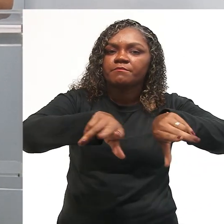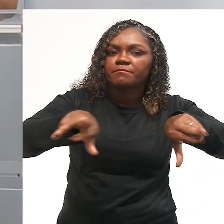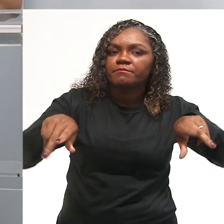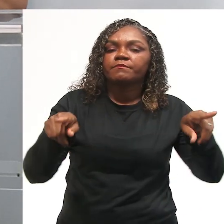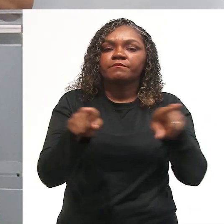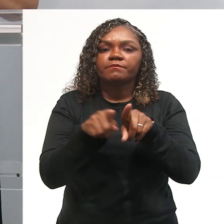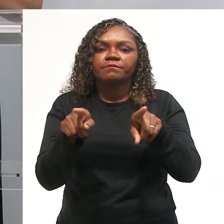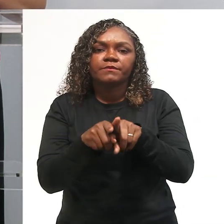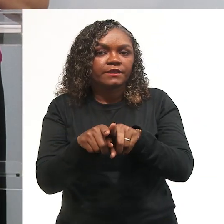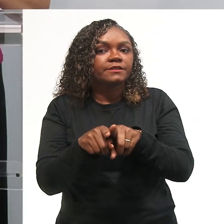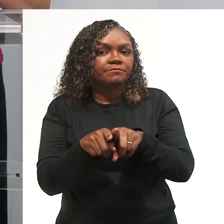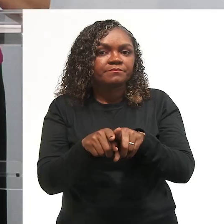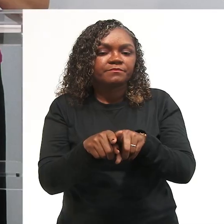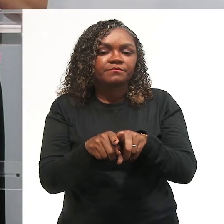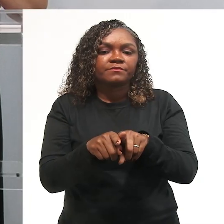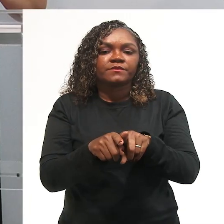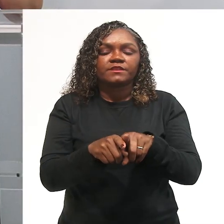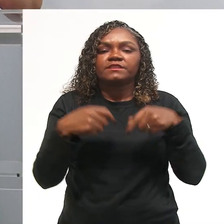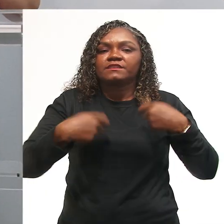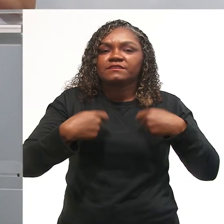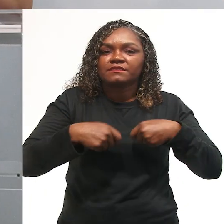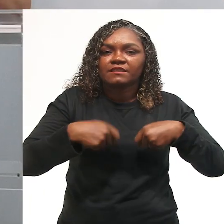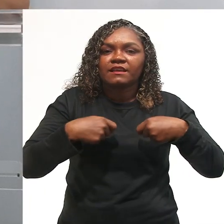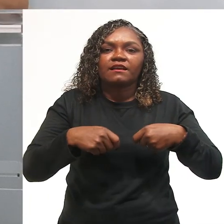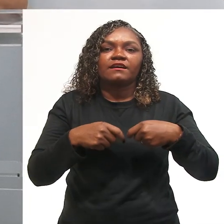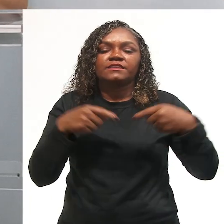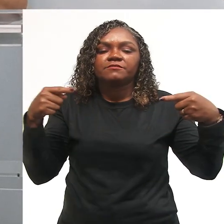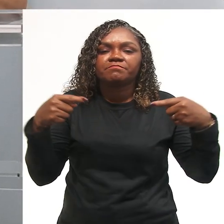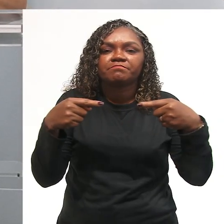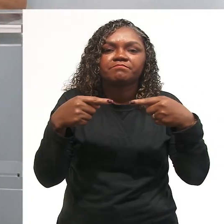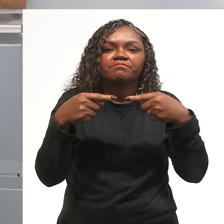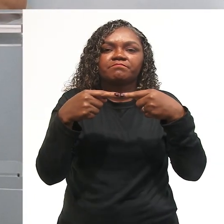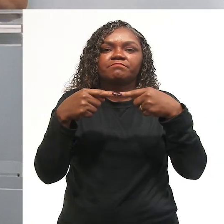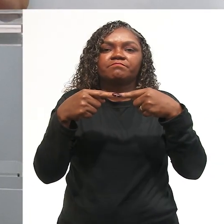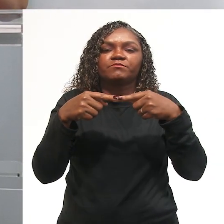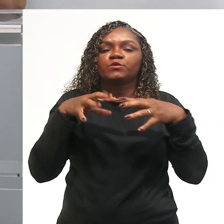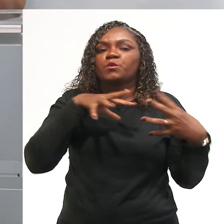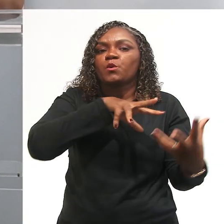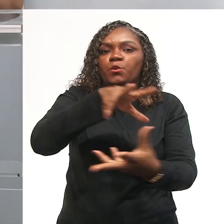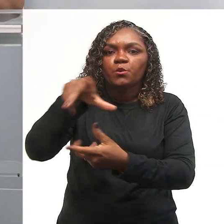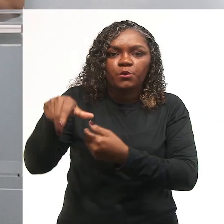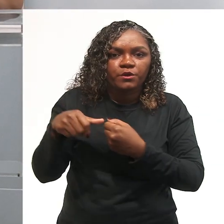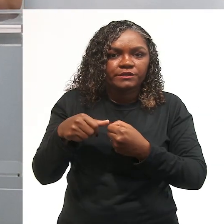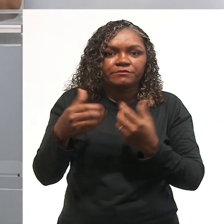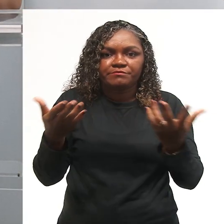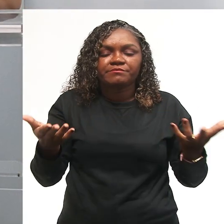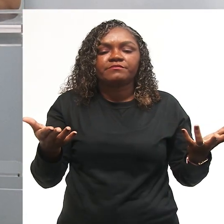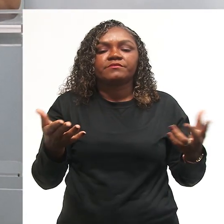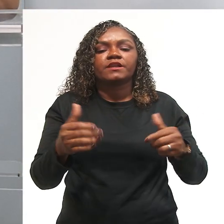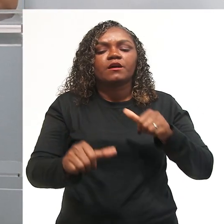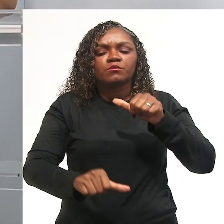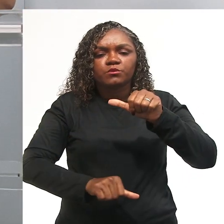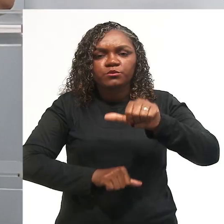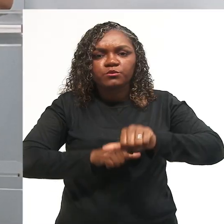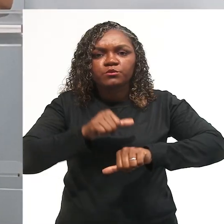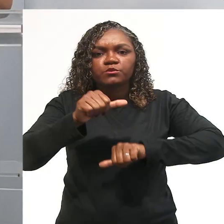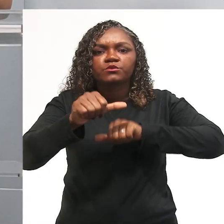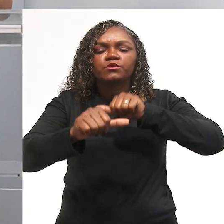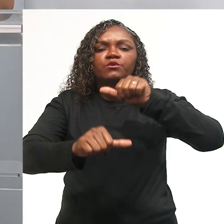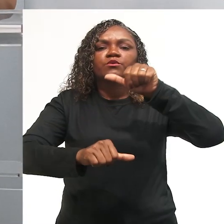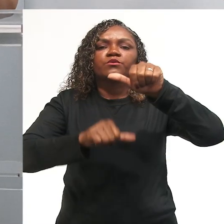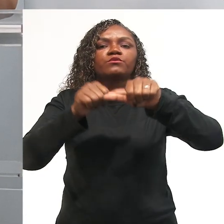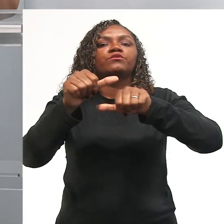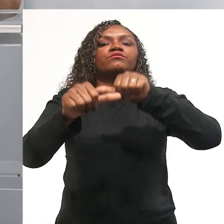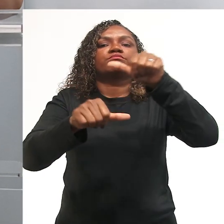né? Necessidade de se conectar com o mundo inteiro. Então, tudo isso foi mudando